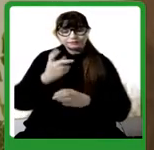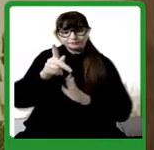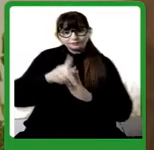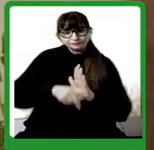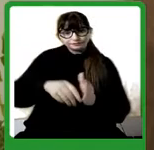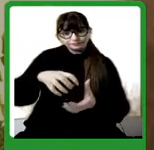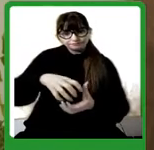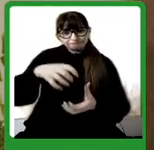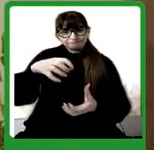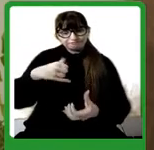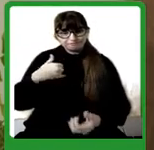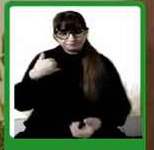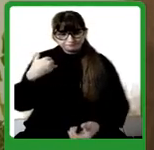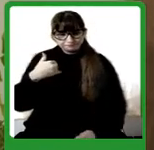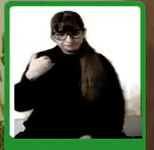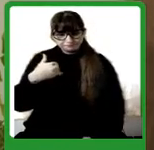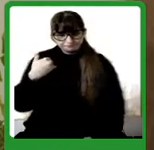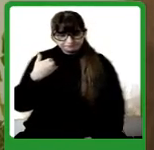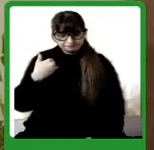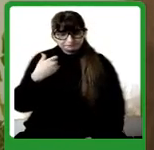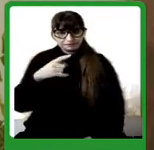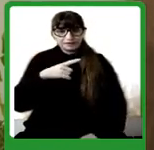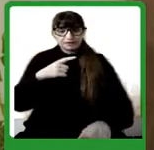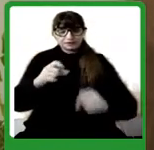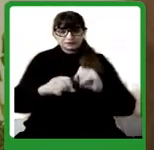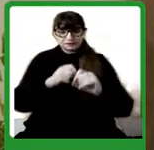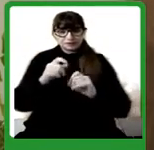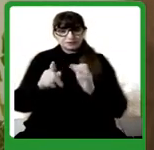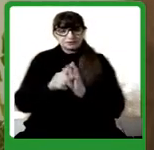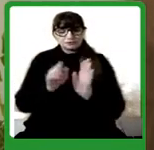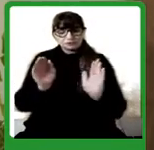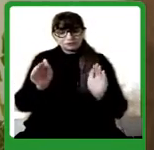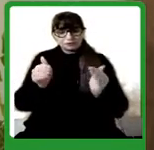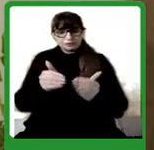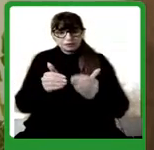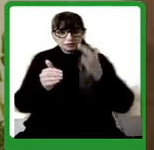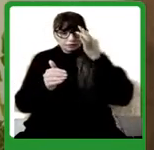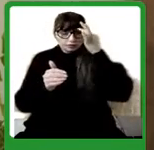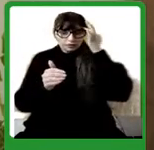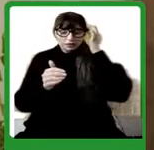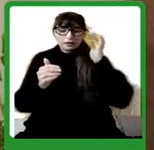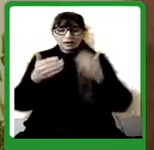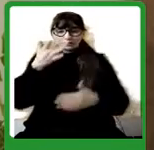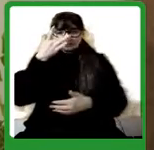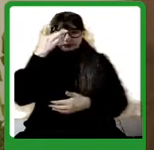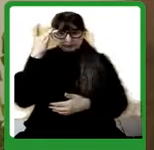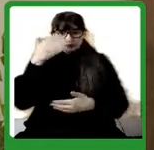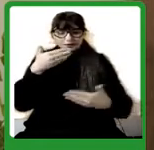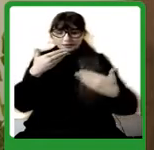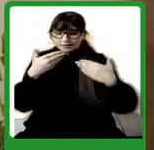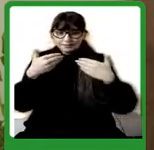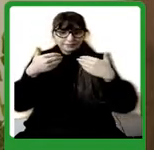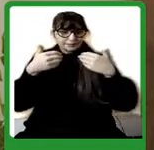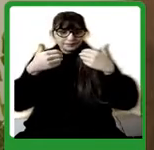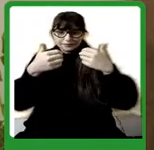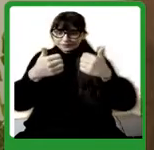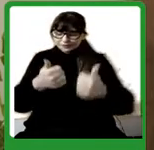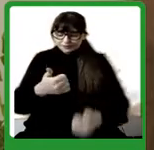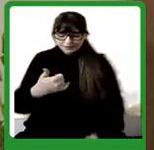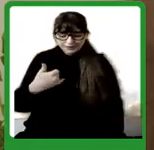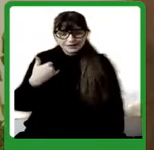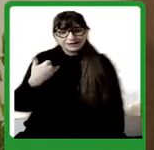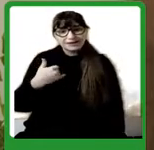Longevidade Sicredi, que é um programa direcionado ao público da melhor idade. Um